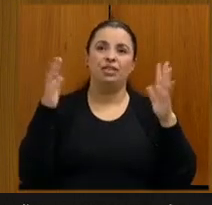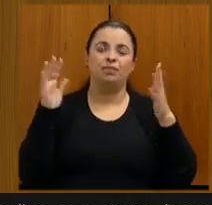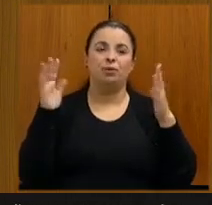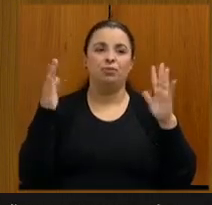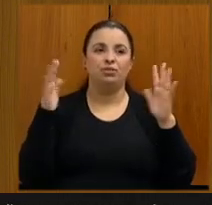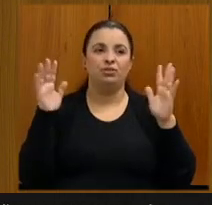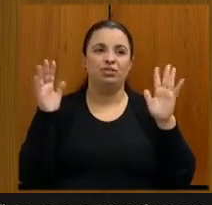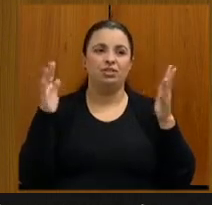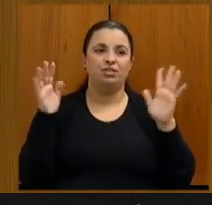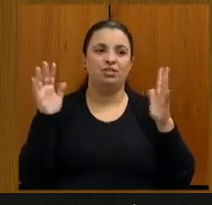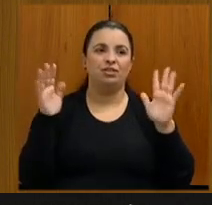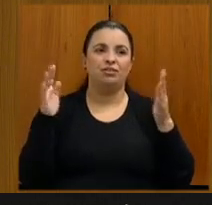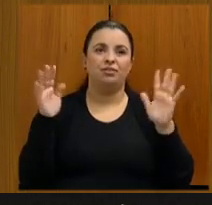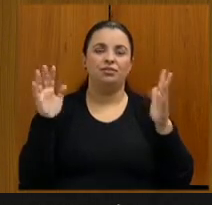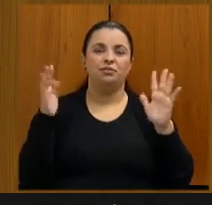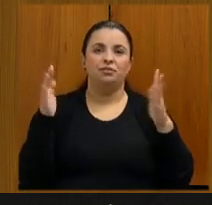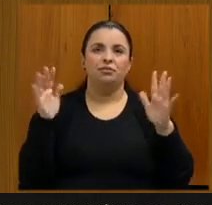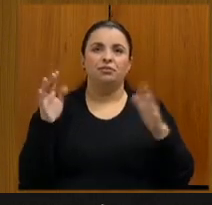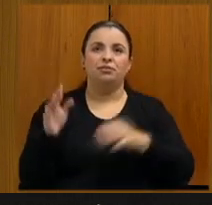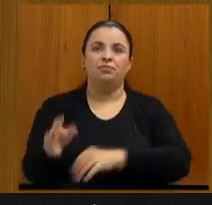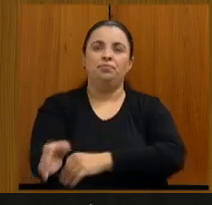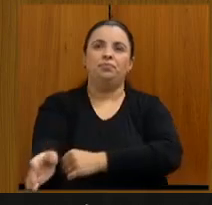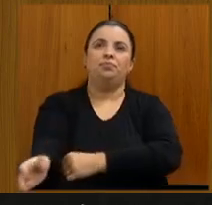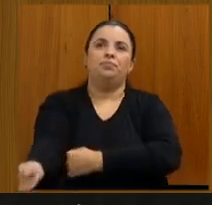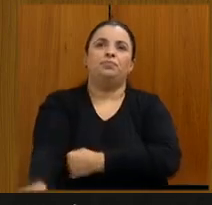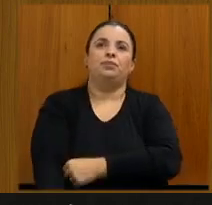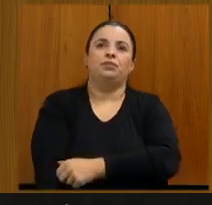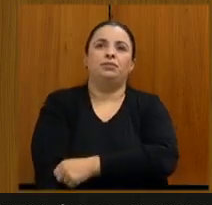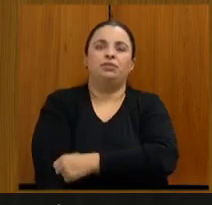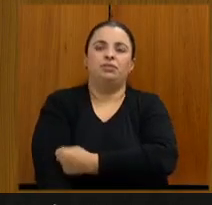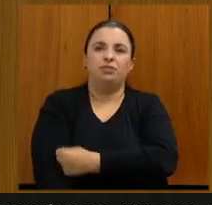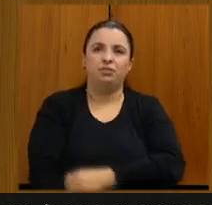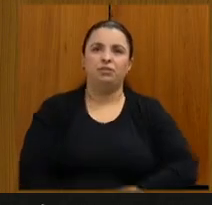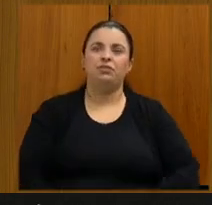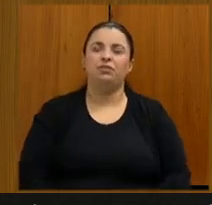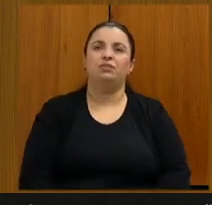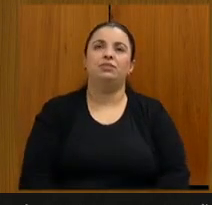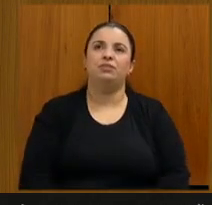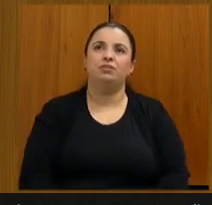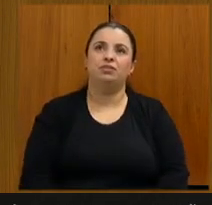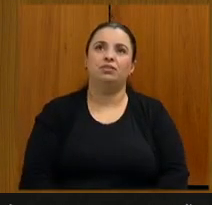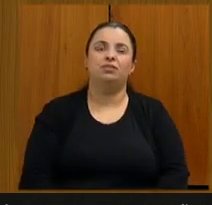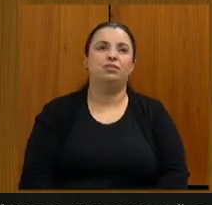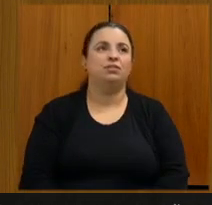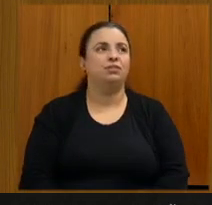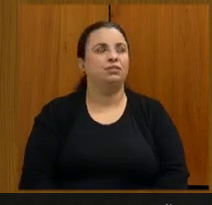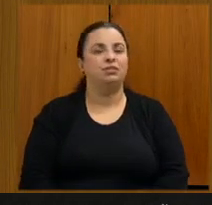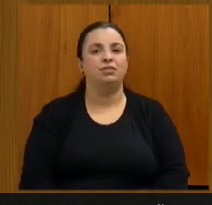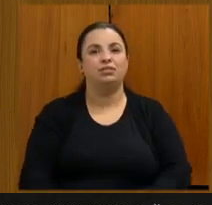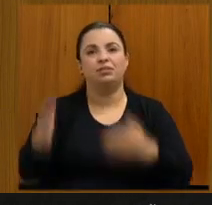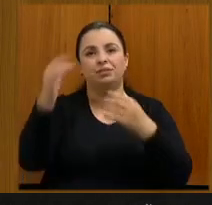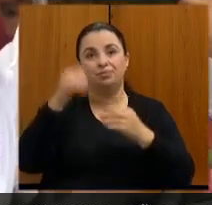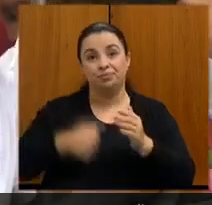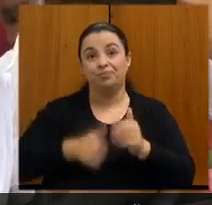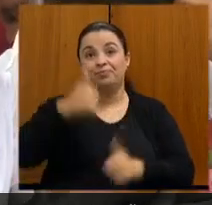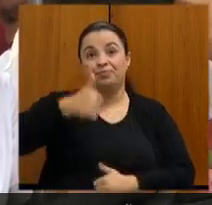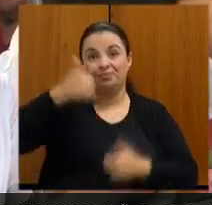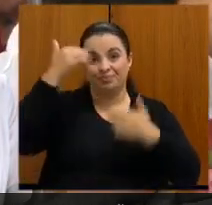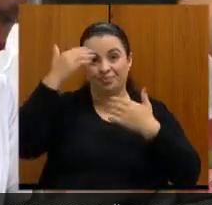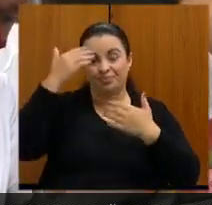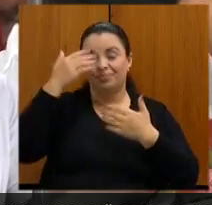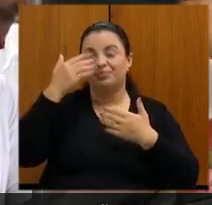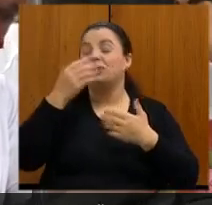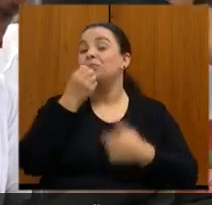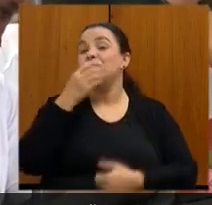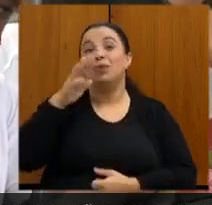E aí E aí Oi Primeiramente boa tarde meu nome